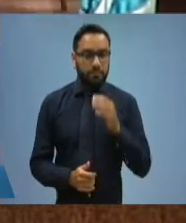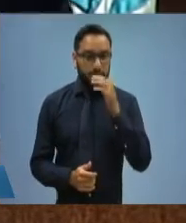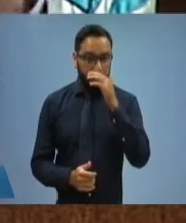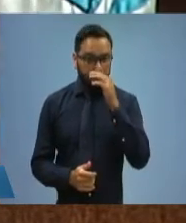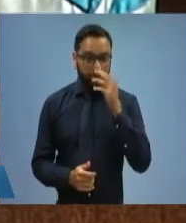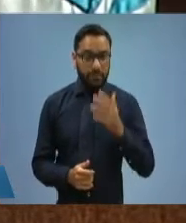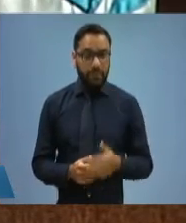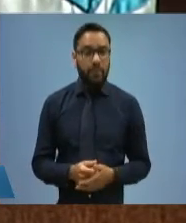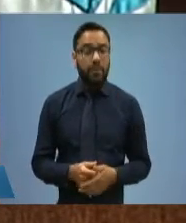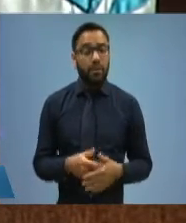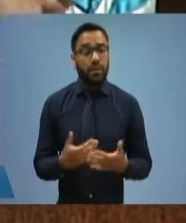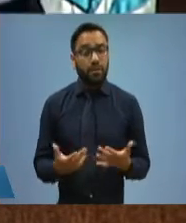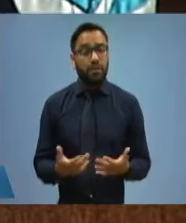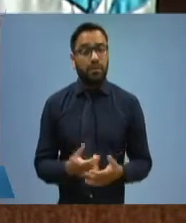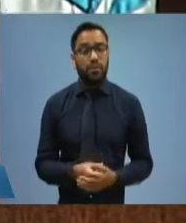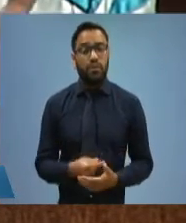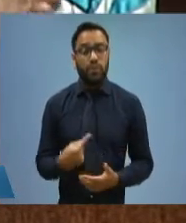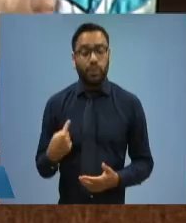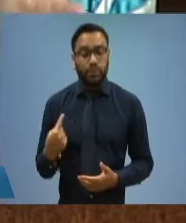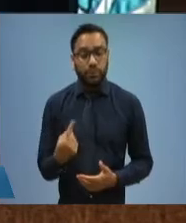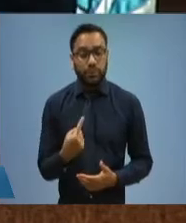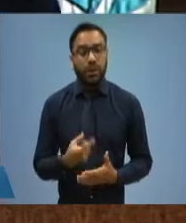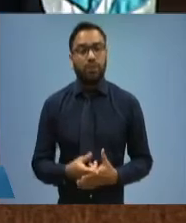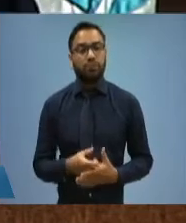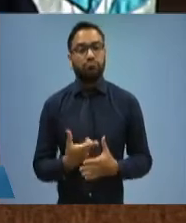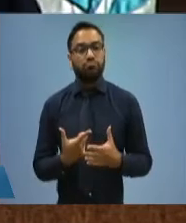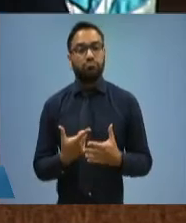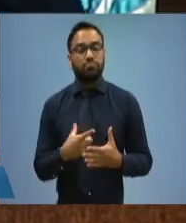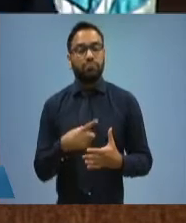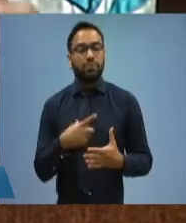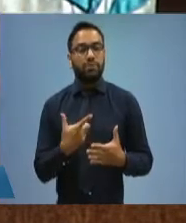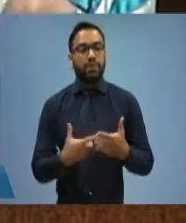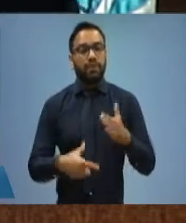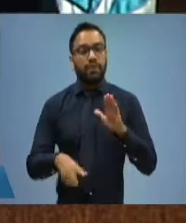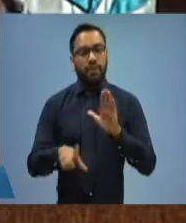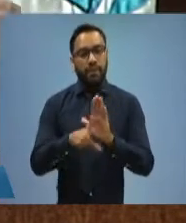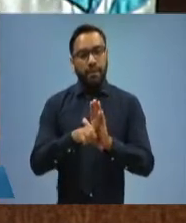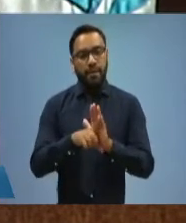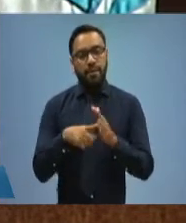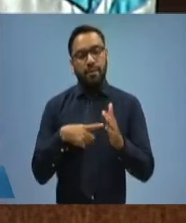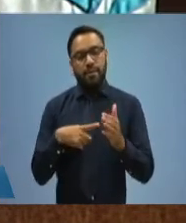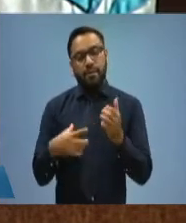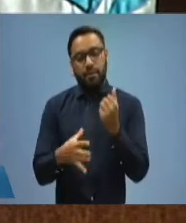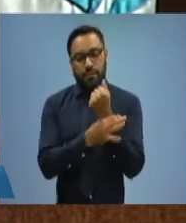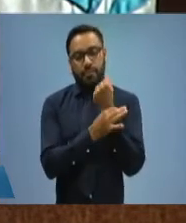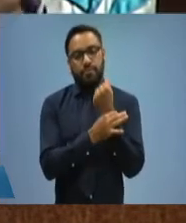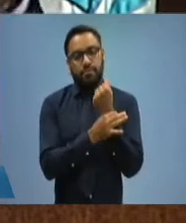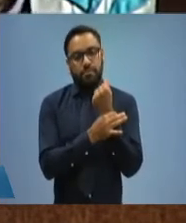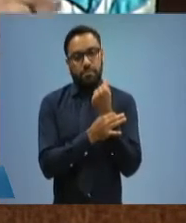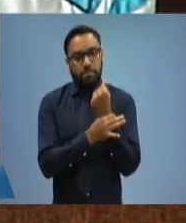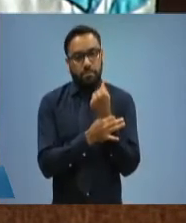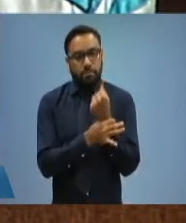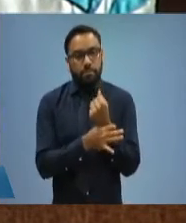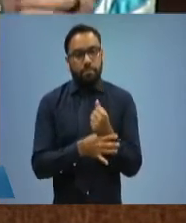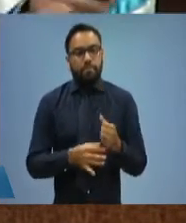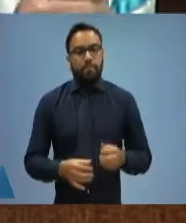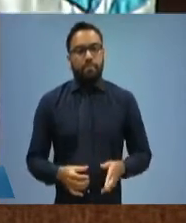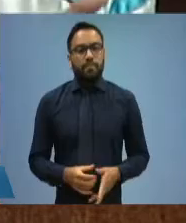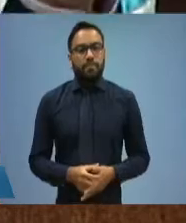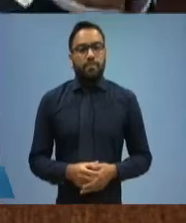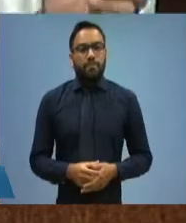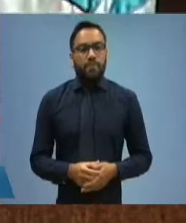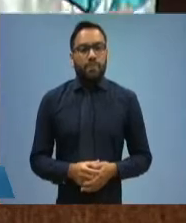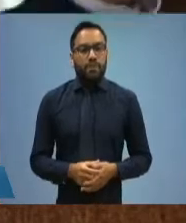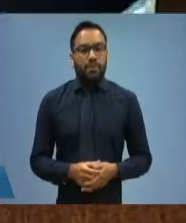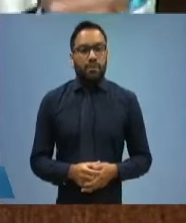Então a gente está aqui fazendo com que essa lei seja minimamente garantida. Eu sei do quanto